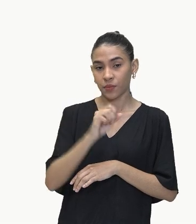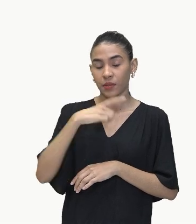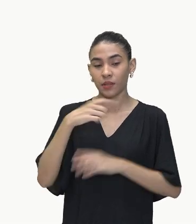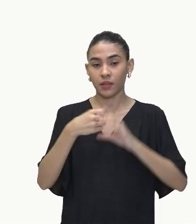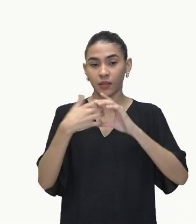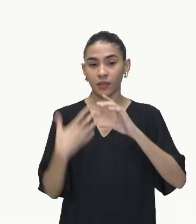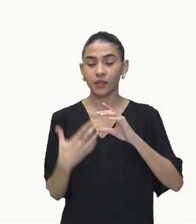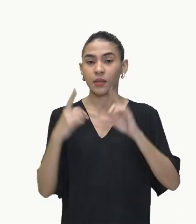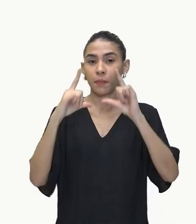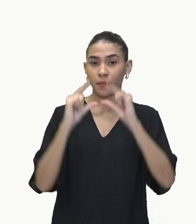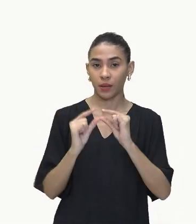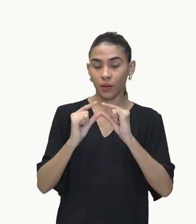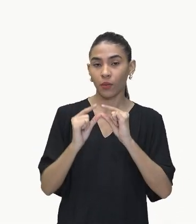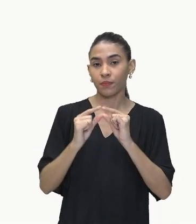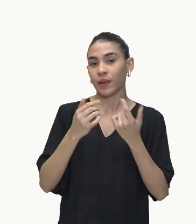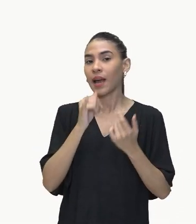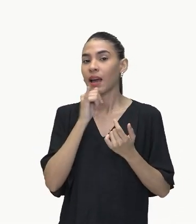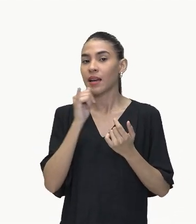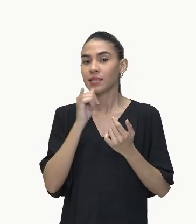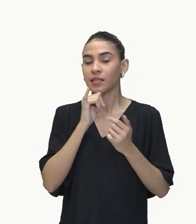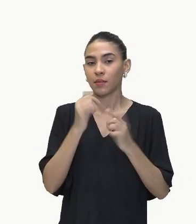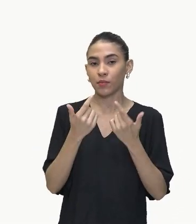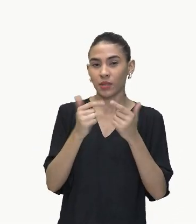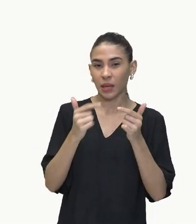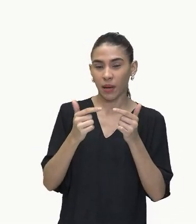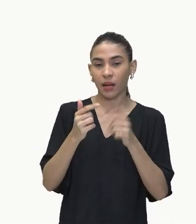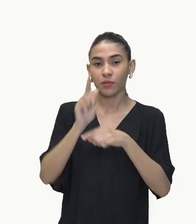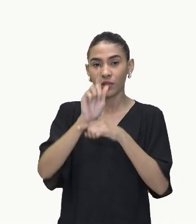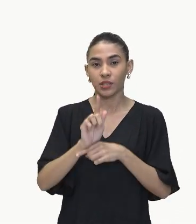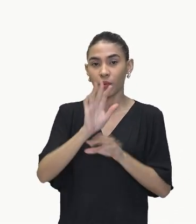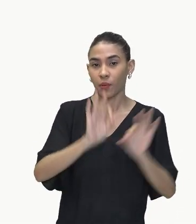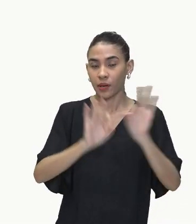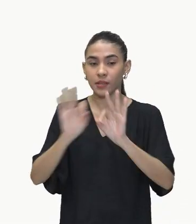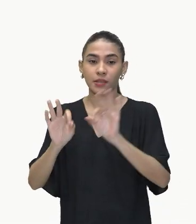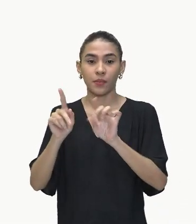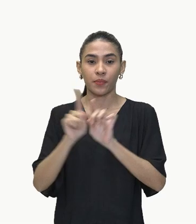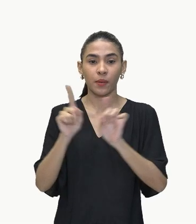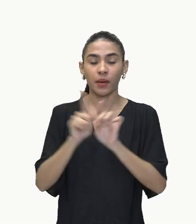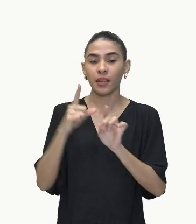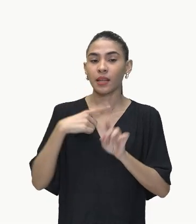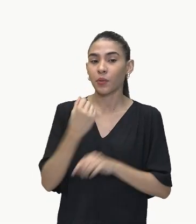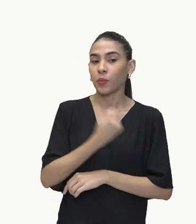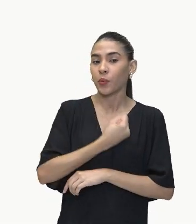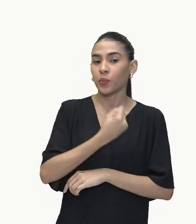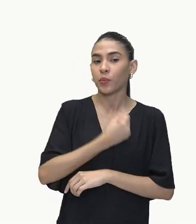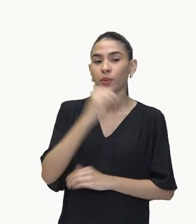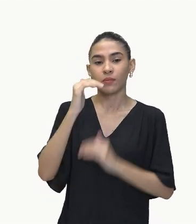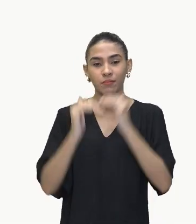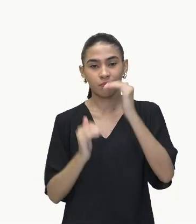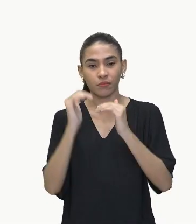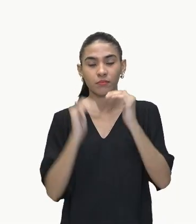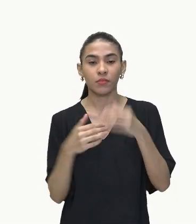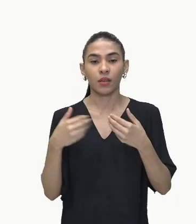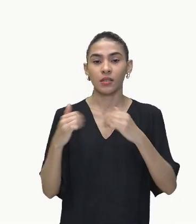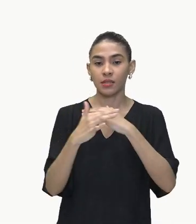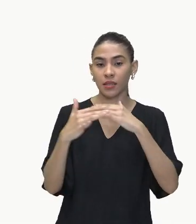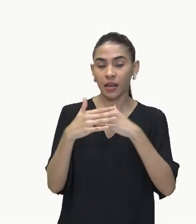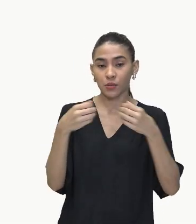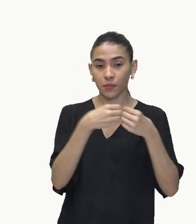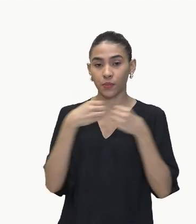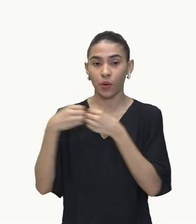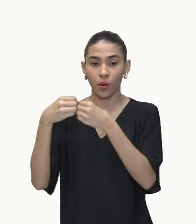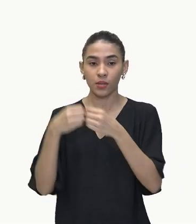por menores níveis de atividade de gestão, polarizando um número inferior de cidades vizinhas e